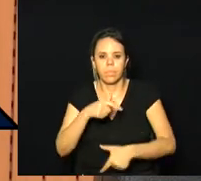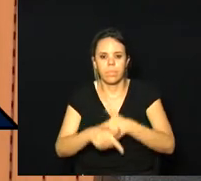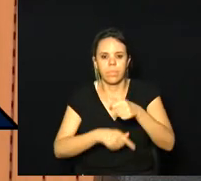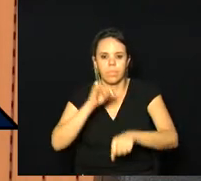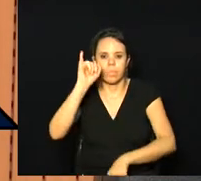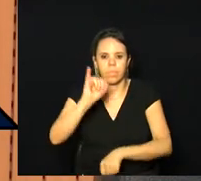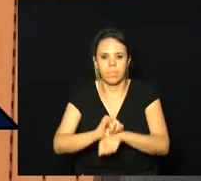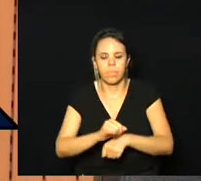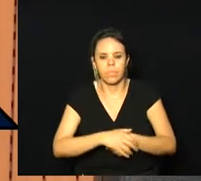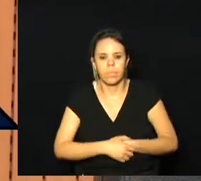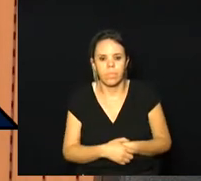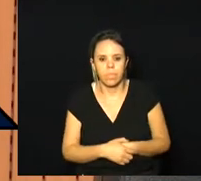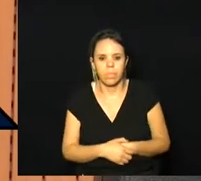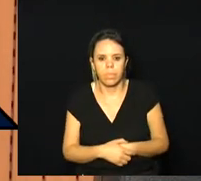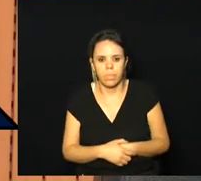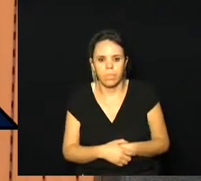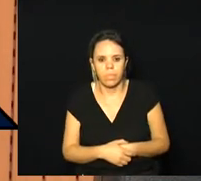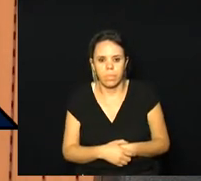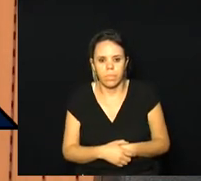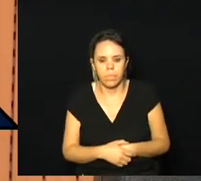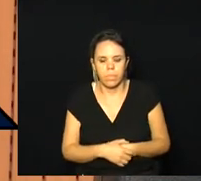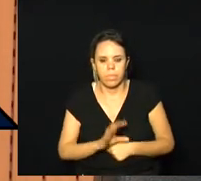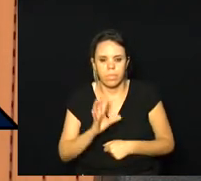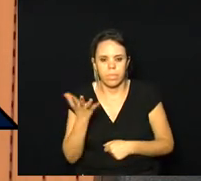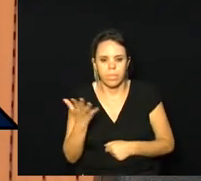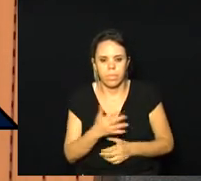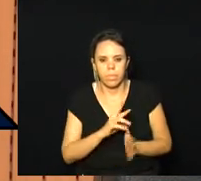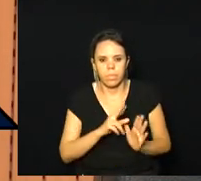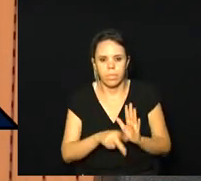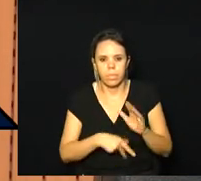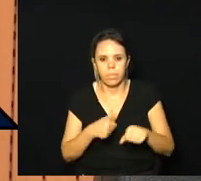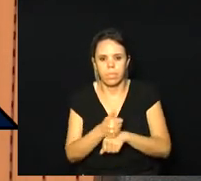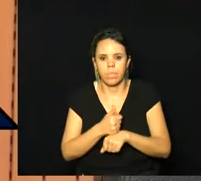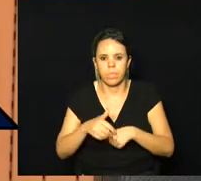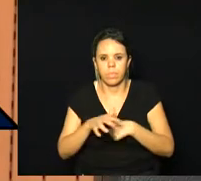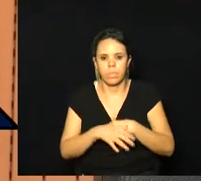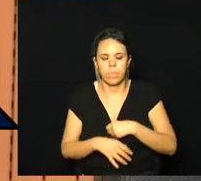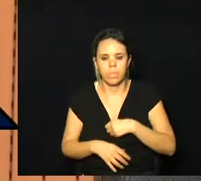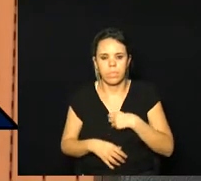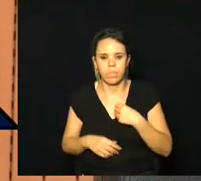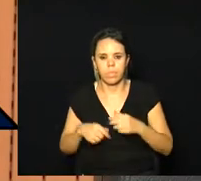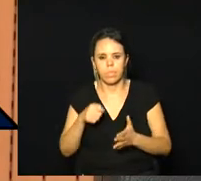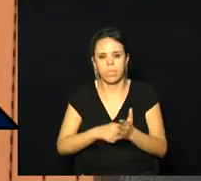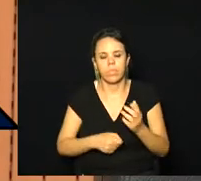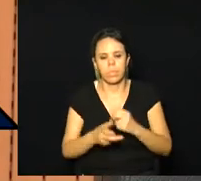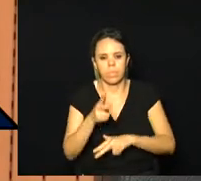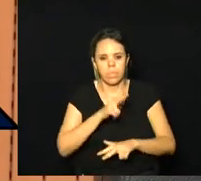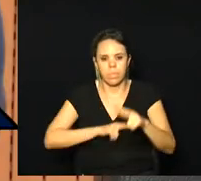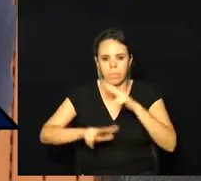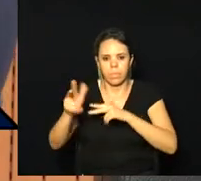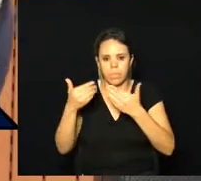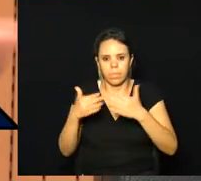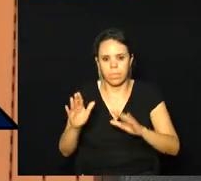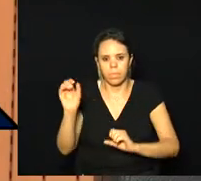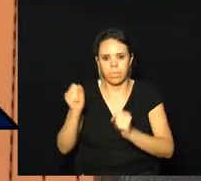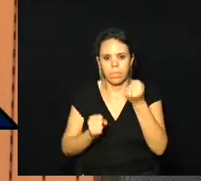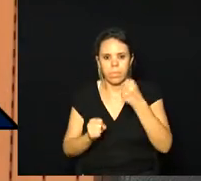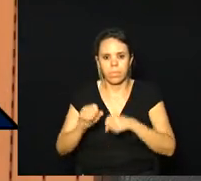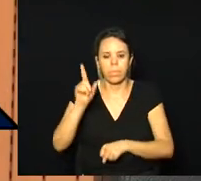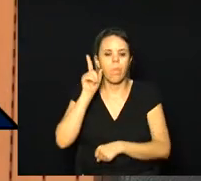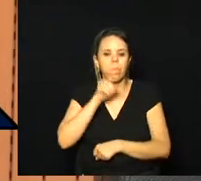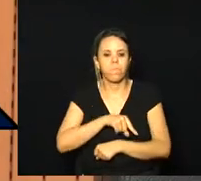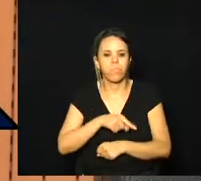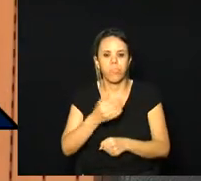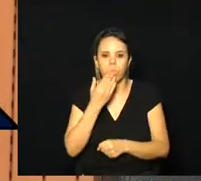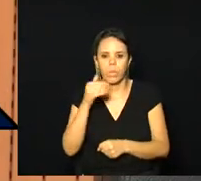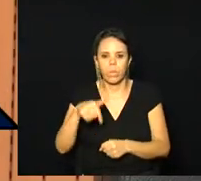internacional. Então, isso acontece com vários segmentos. Lutadores, que às vezes querem abrir academia nos Estados Unidos, eles pedem